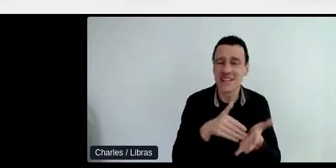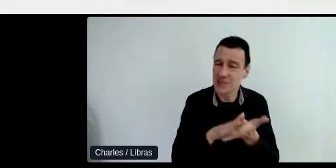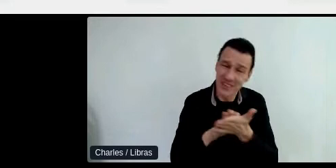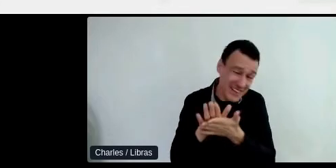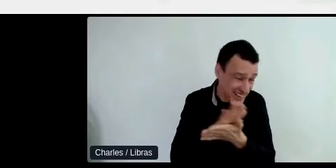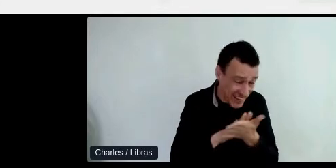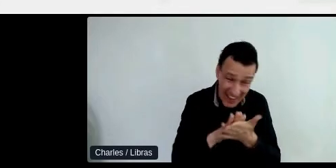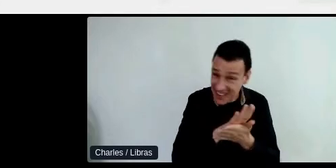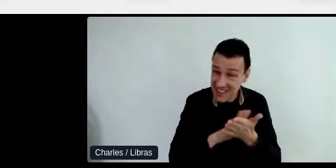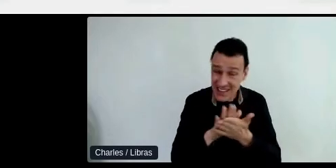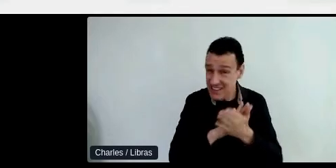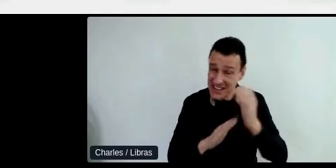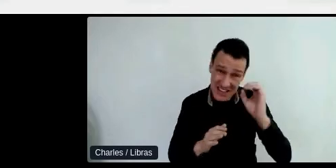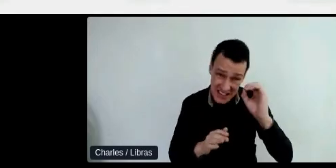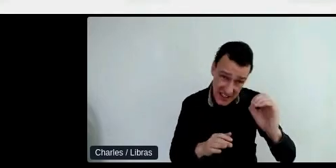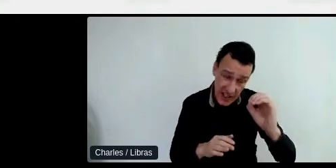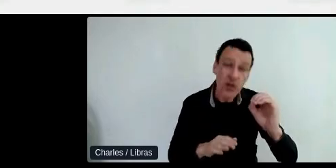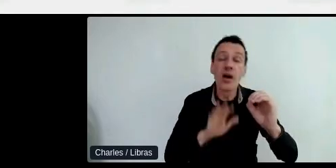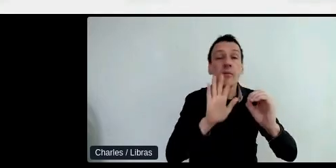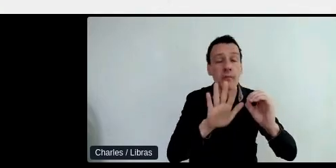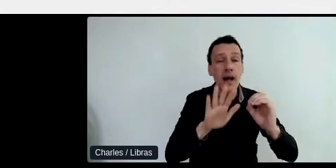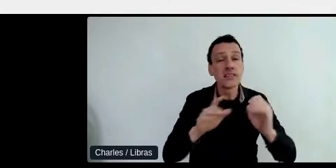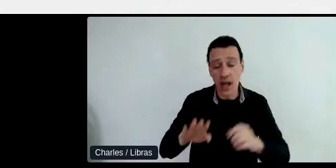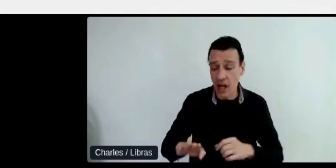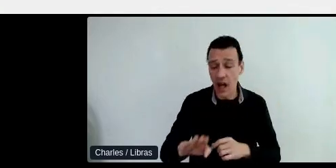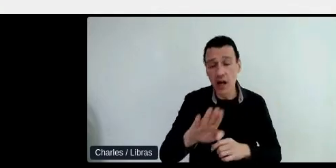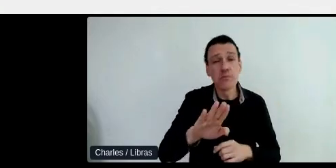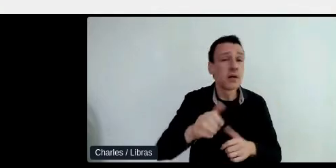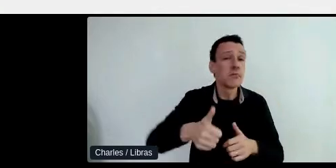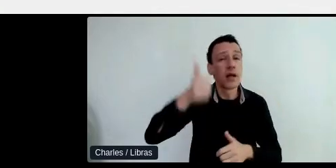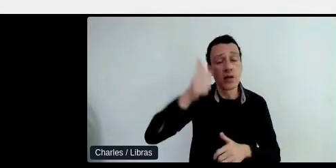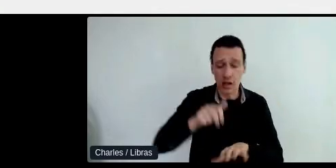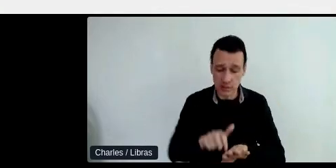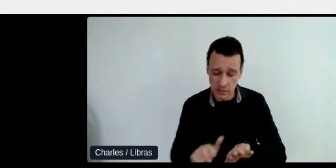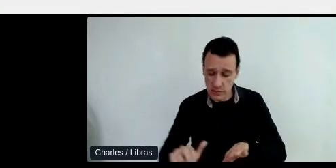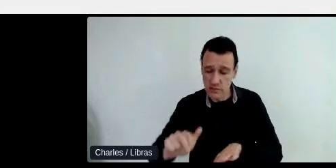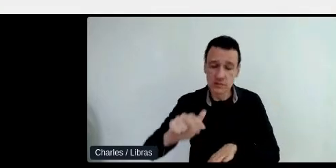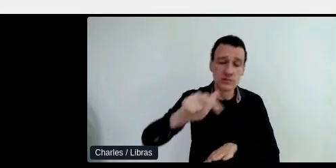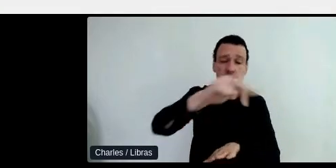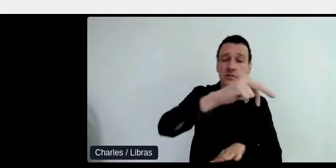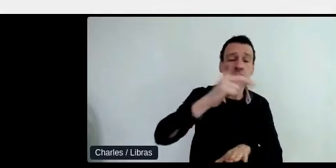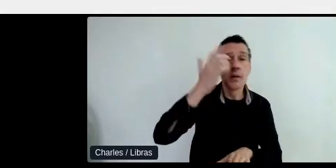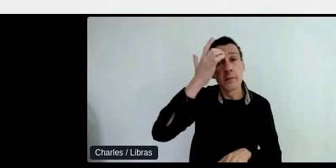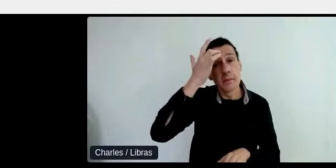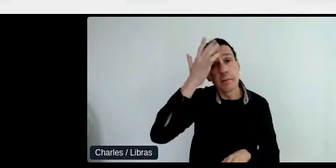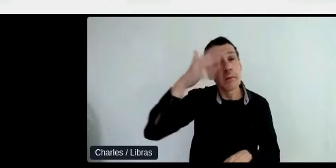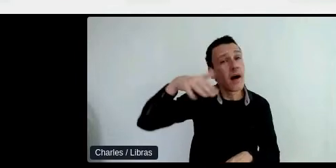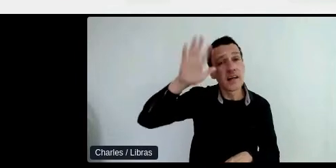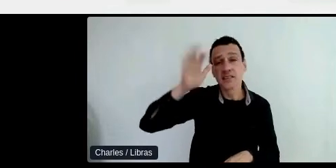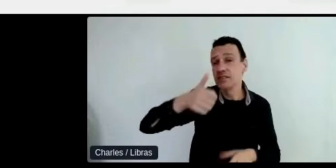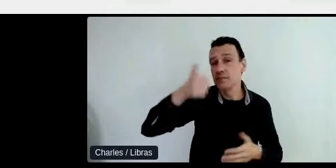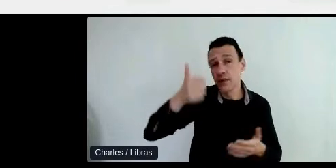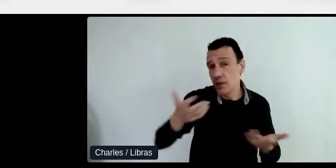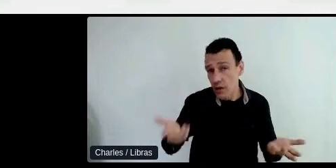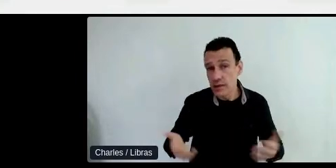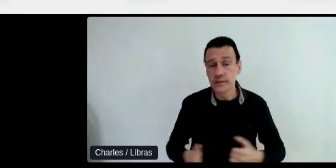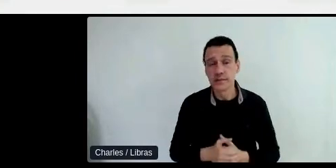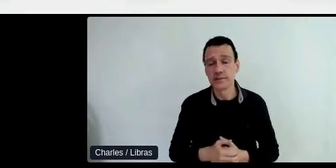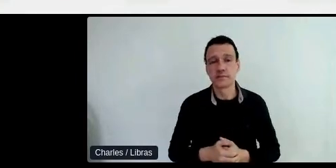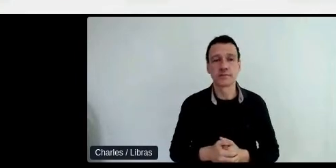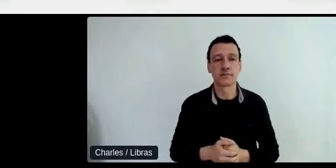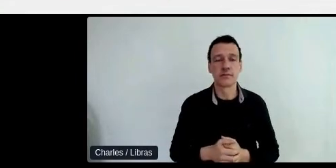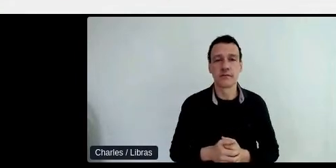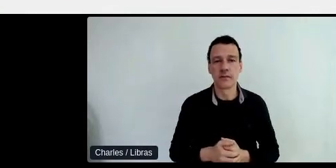aquele acesso vai estar mais fácil para ele fazer, sendo por uma rampa, né? Então, quando eu